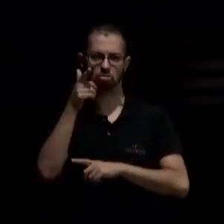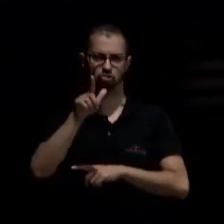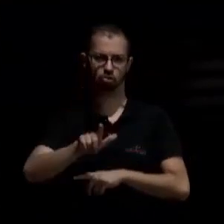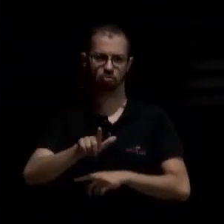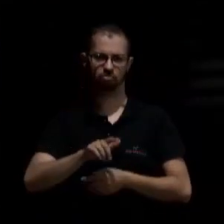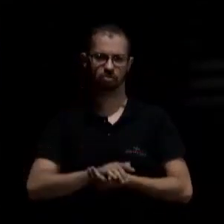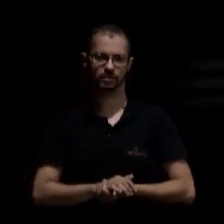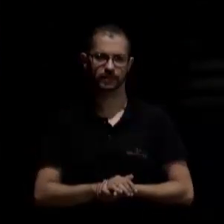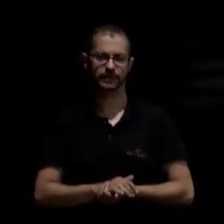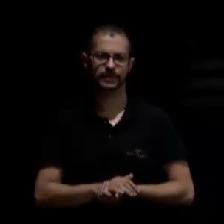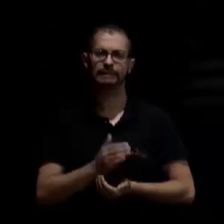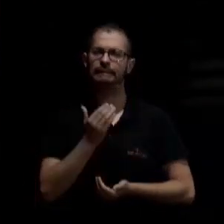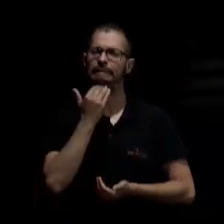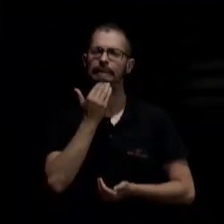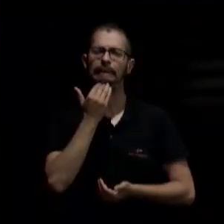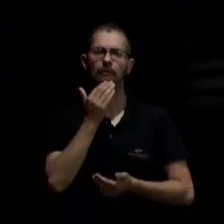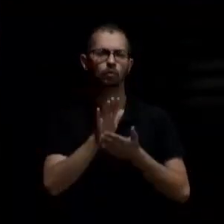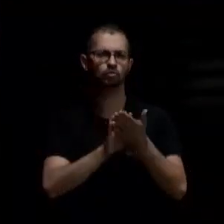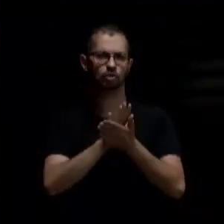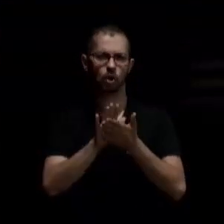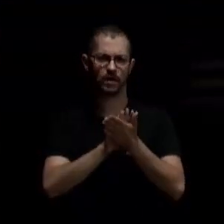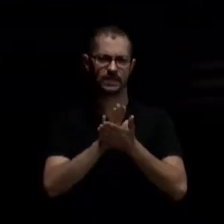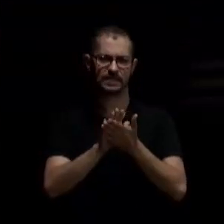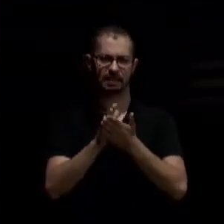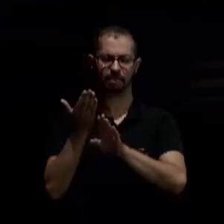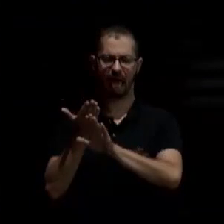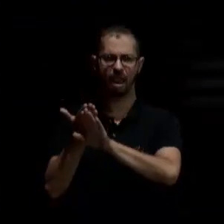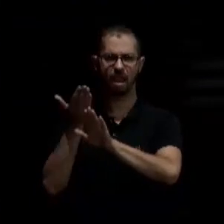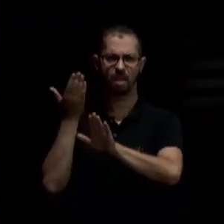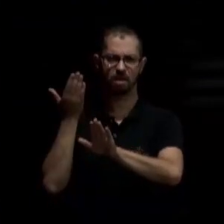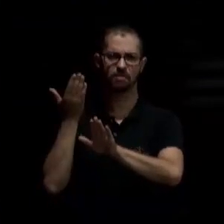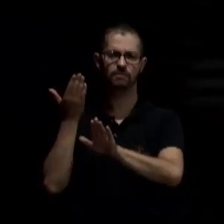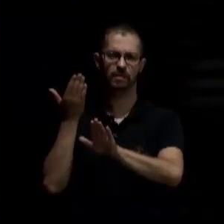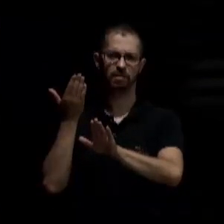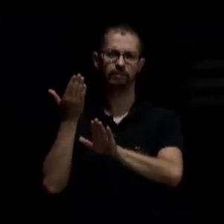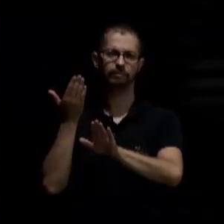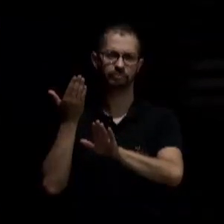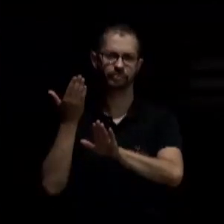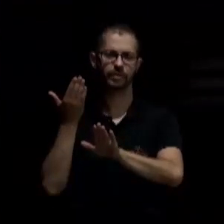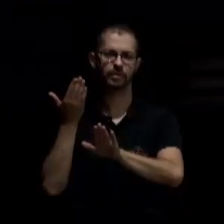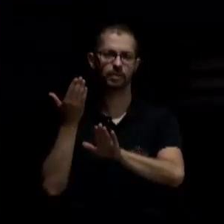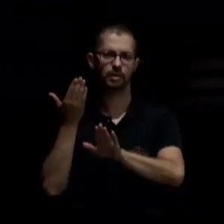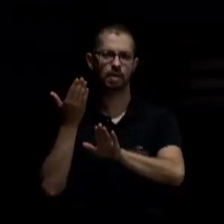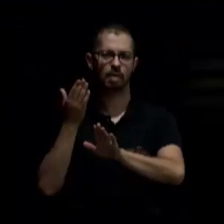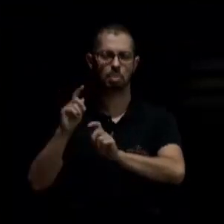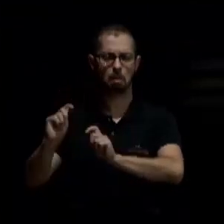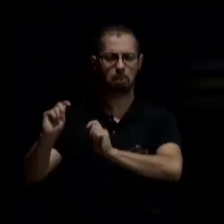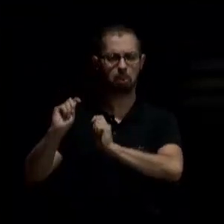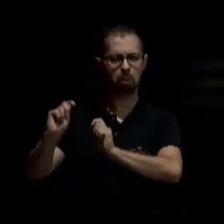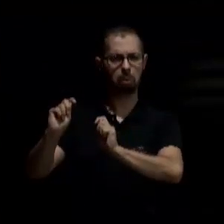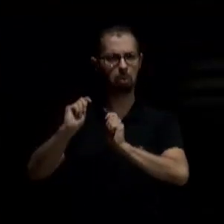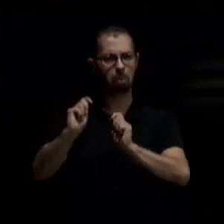Nenhum de nós está isento das suas insinuações. Ele